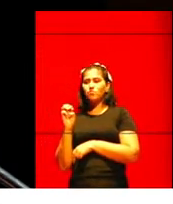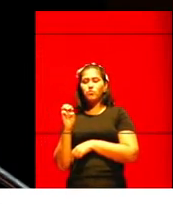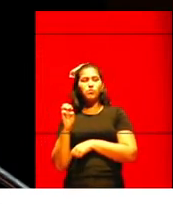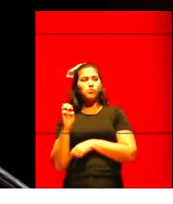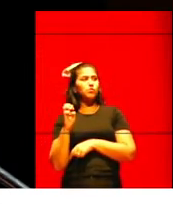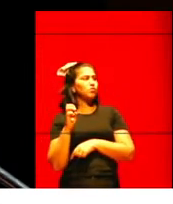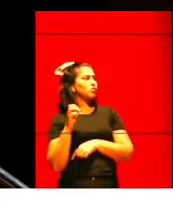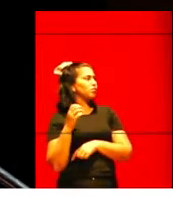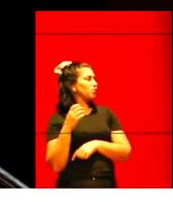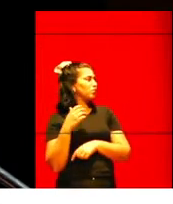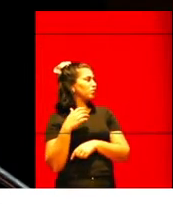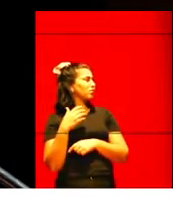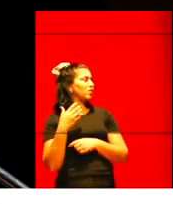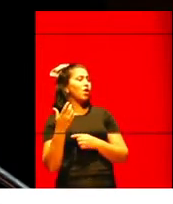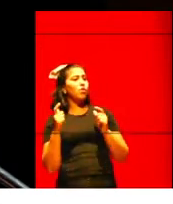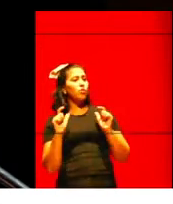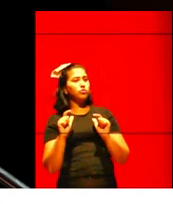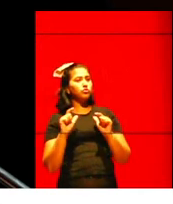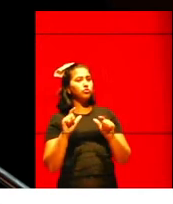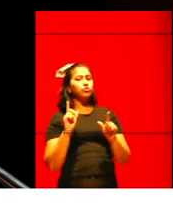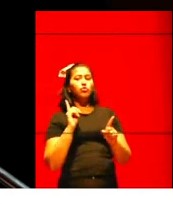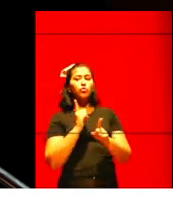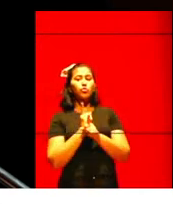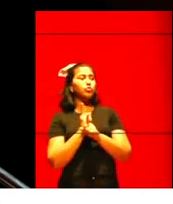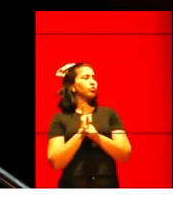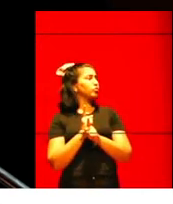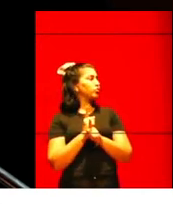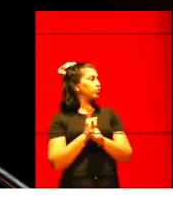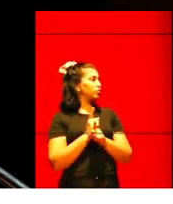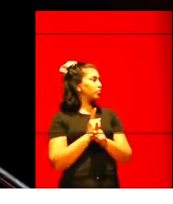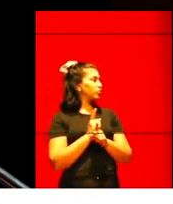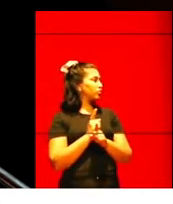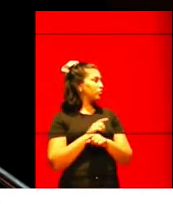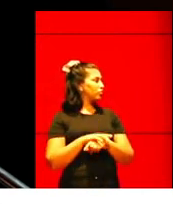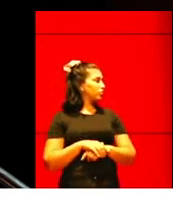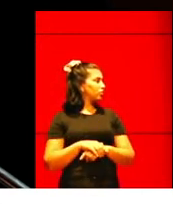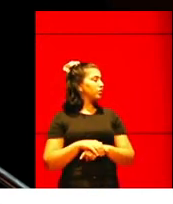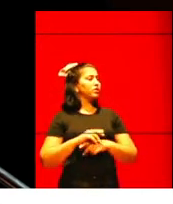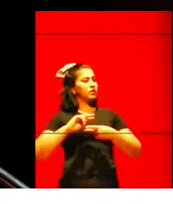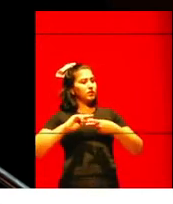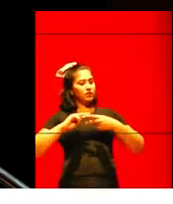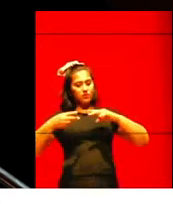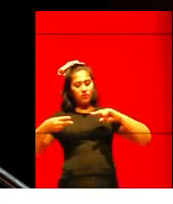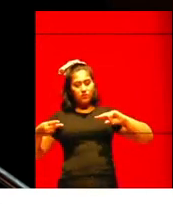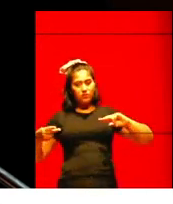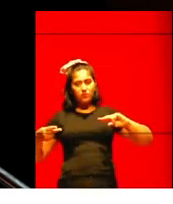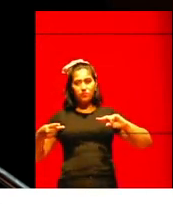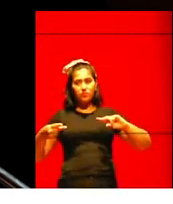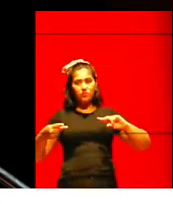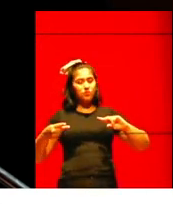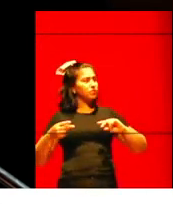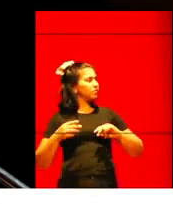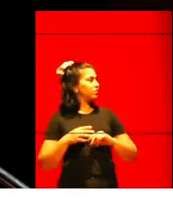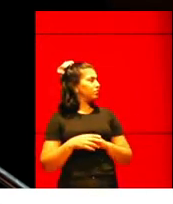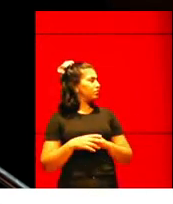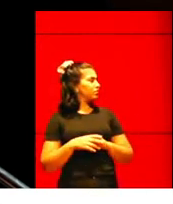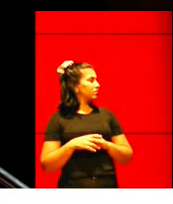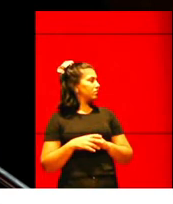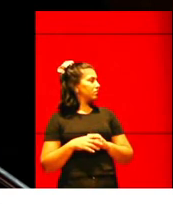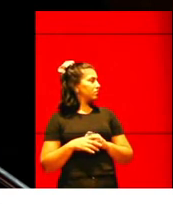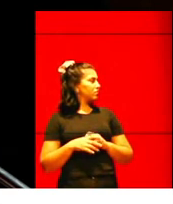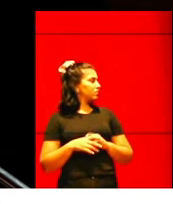Qual a molécula que eu encontro a ribose? Muito bem, RNA. E o que é o RNA? O